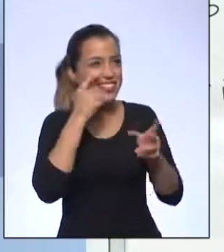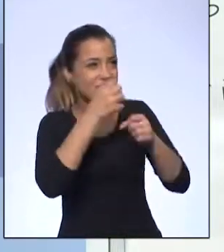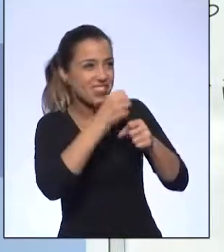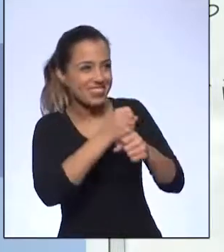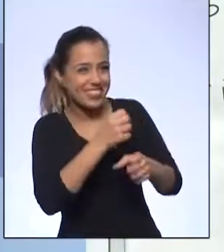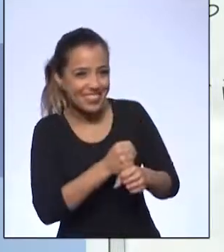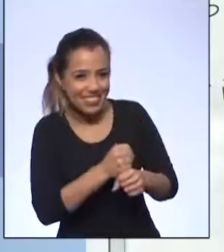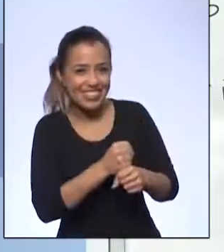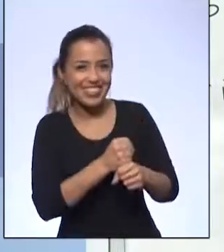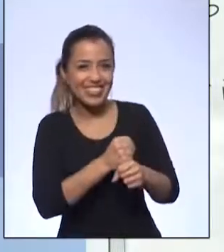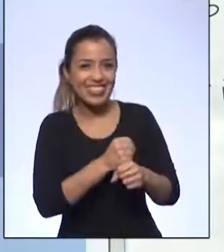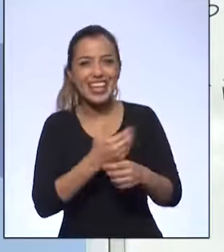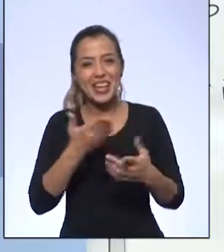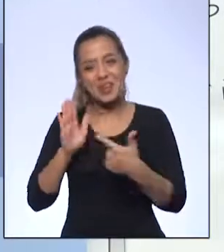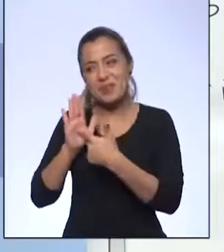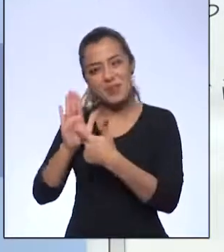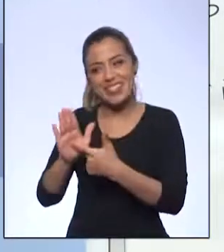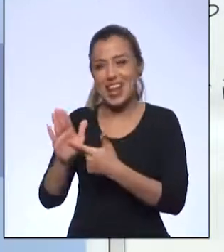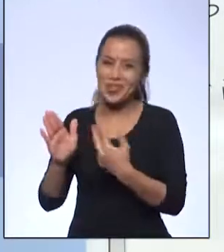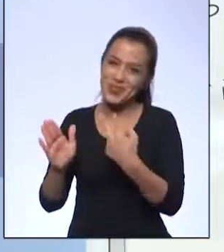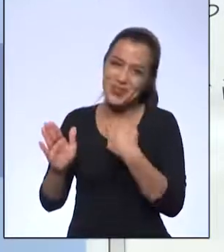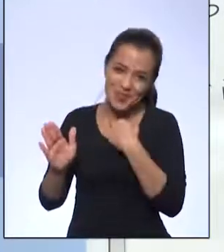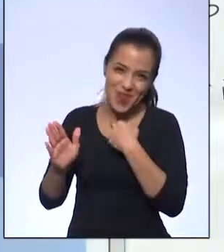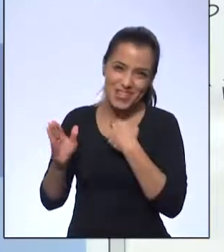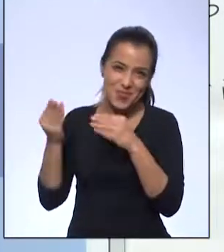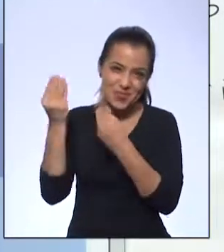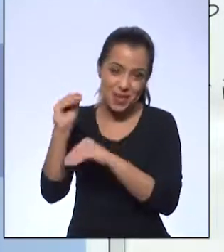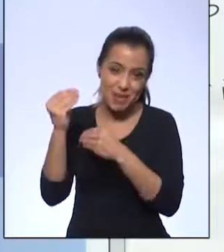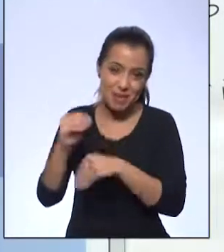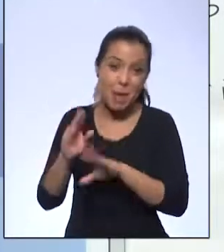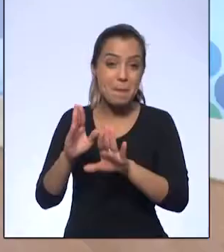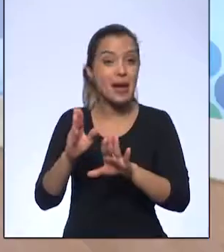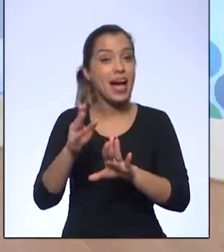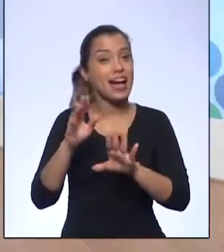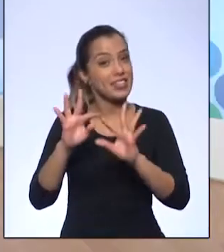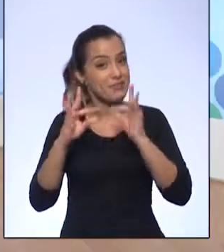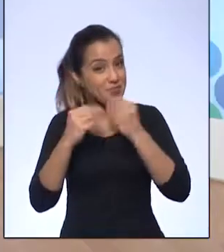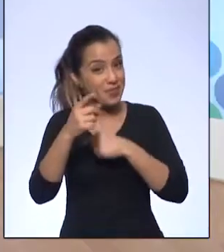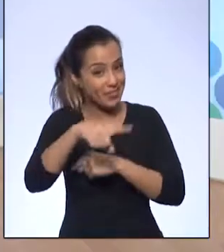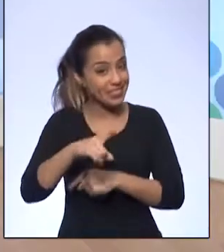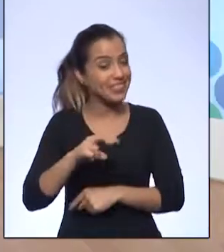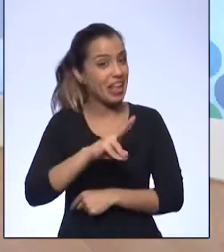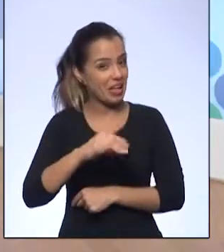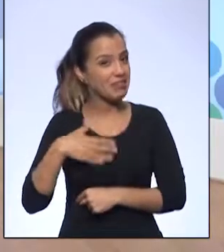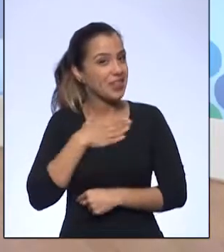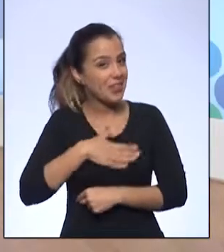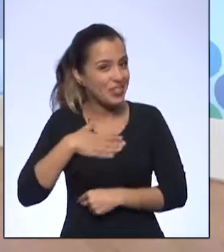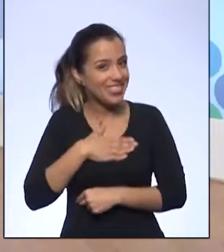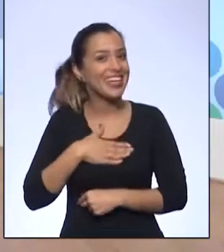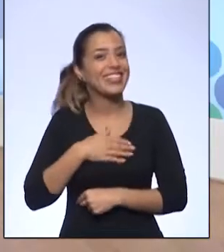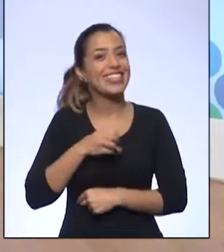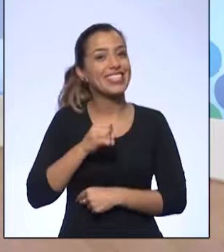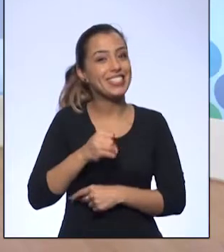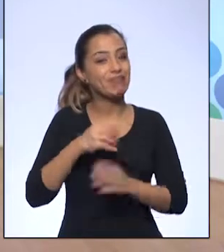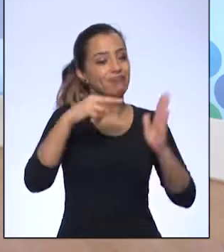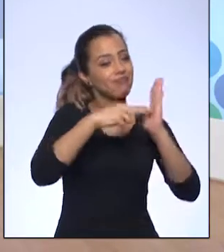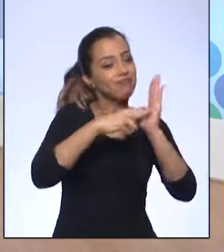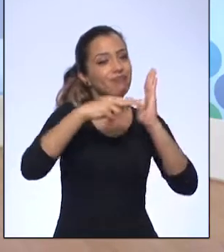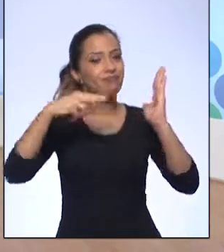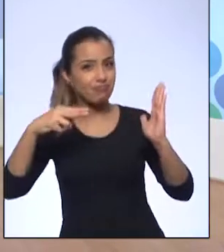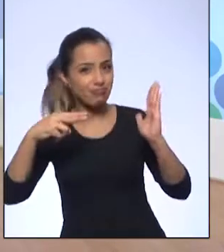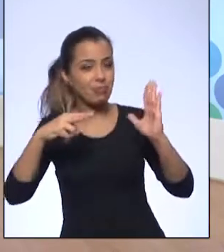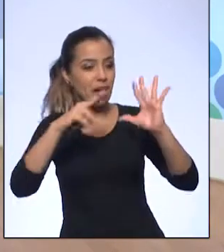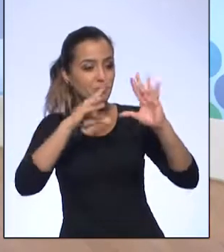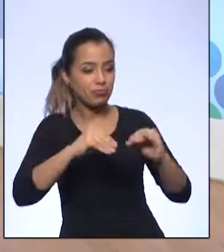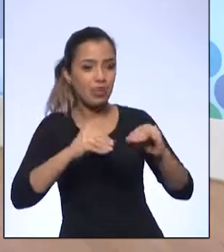meme assim, né, que a gente não pode mostrar aqui. Mas os pais de vocês vão nos agradecer a questão de eletricidade, de ligar os aparelhos para a